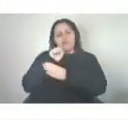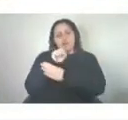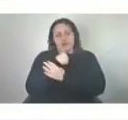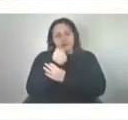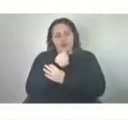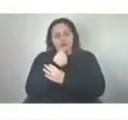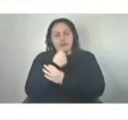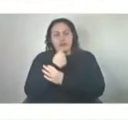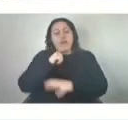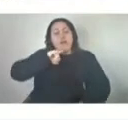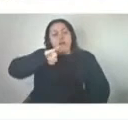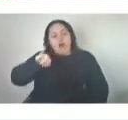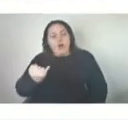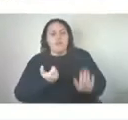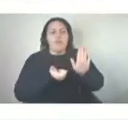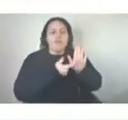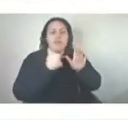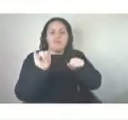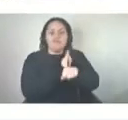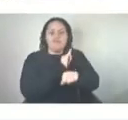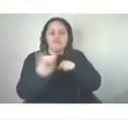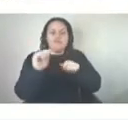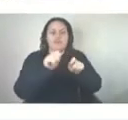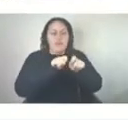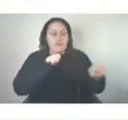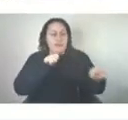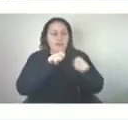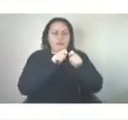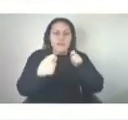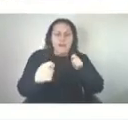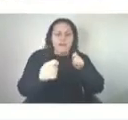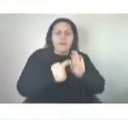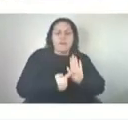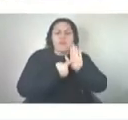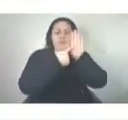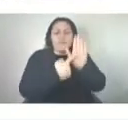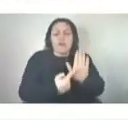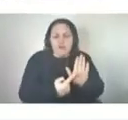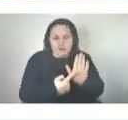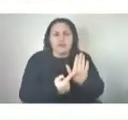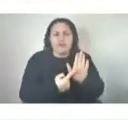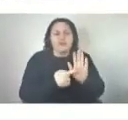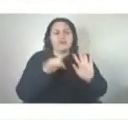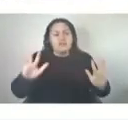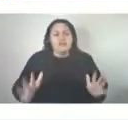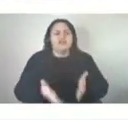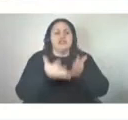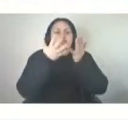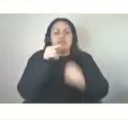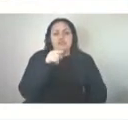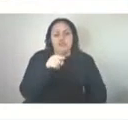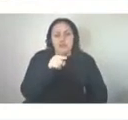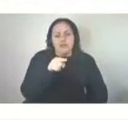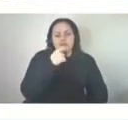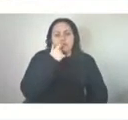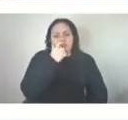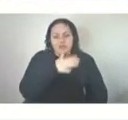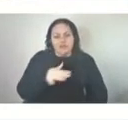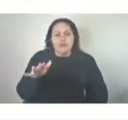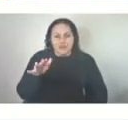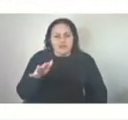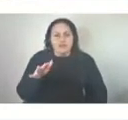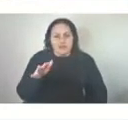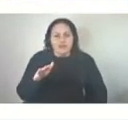alguns momentos desse objeto para poder trabalhar exercício resistido com a criança que estava ali